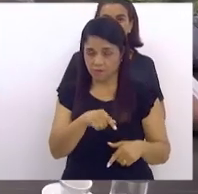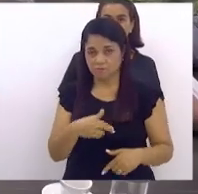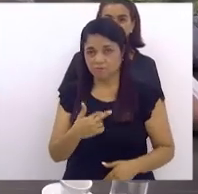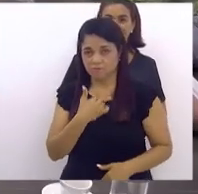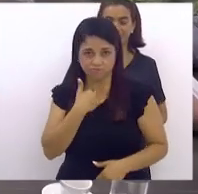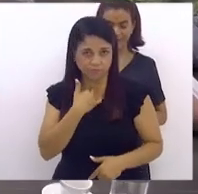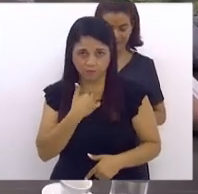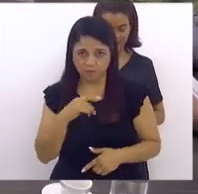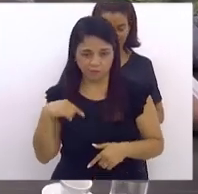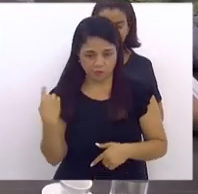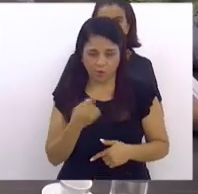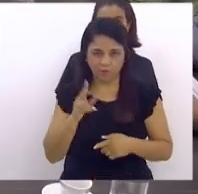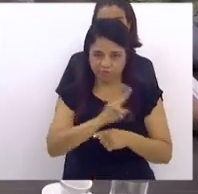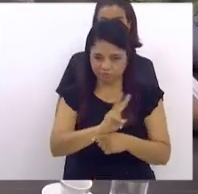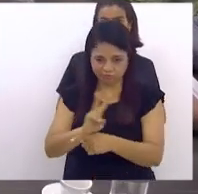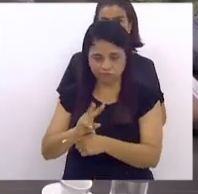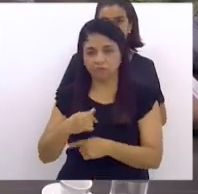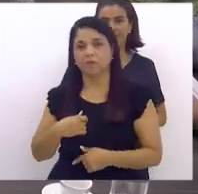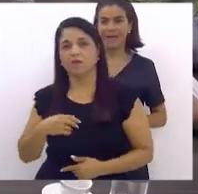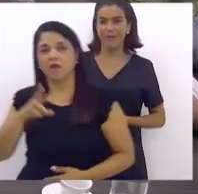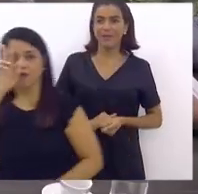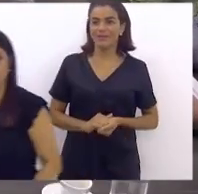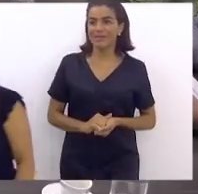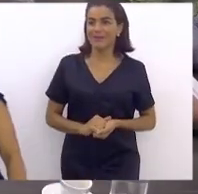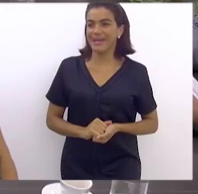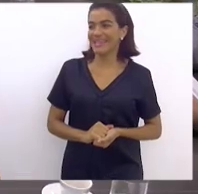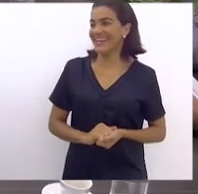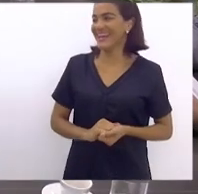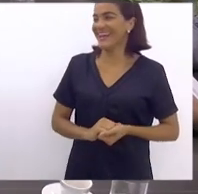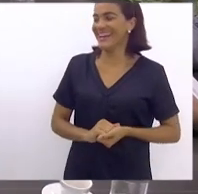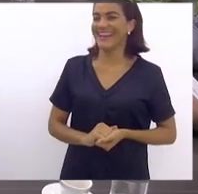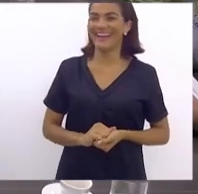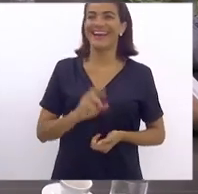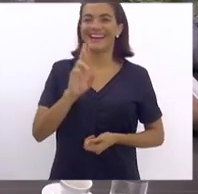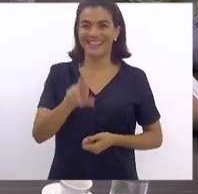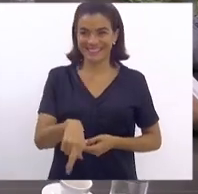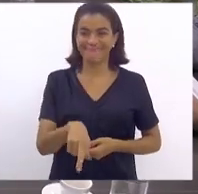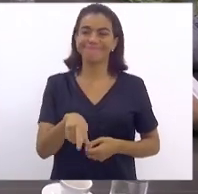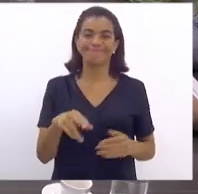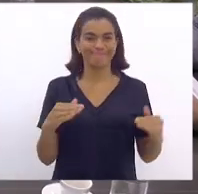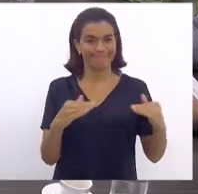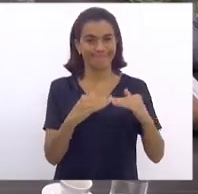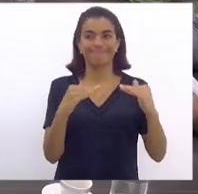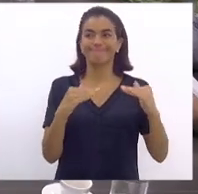O deputado Luiz Paulo está coberto de razão e eu acho, de qualquer maneira, o projeto é extremamente